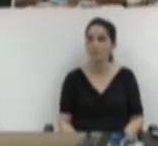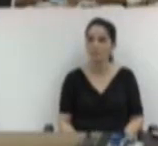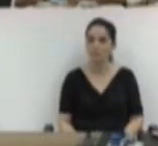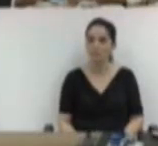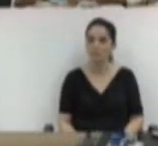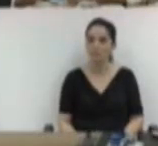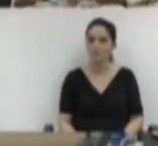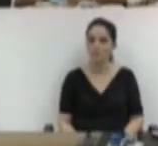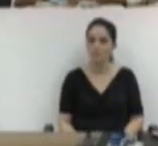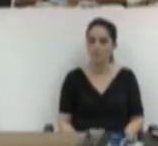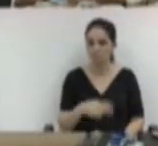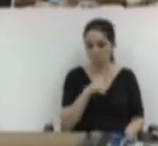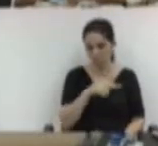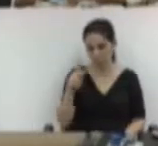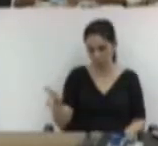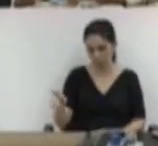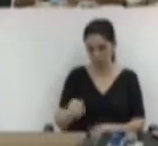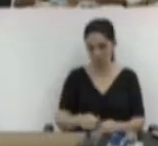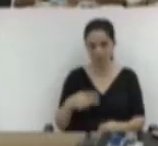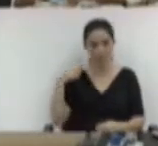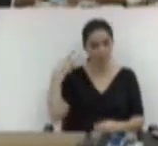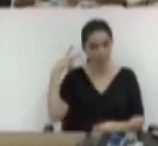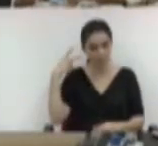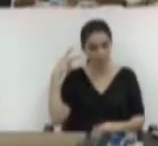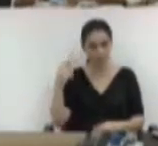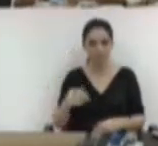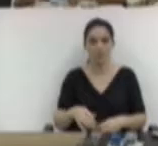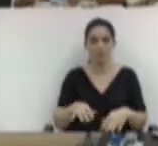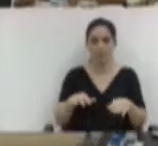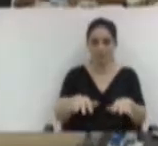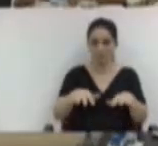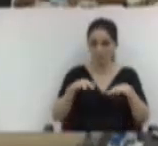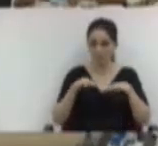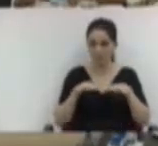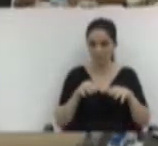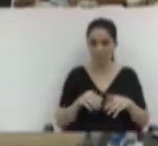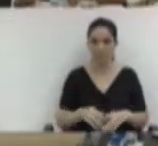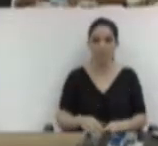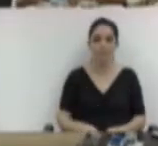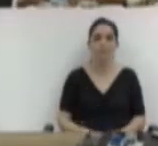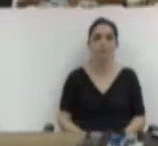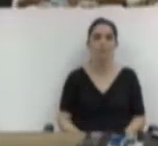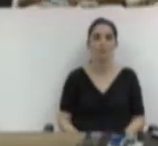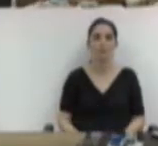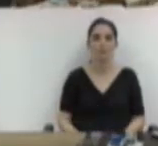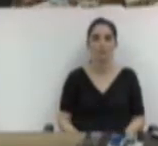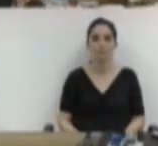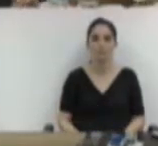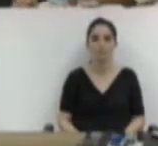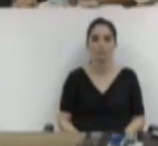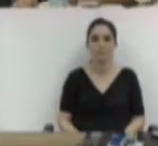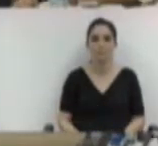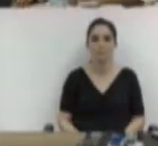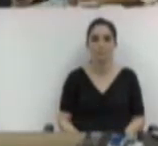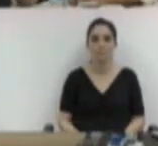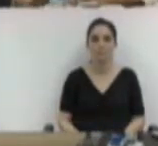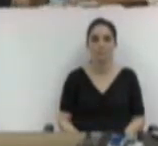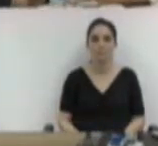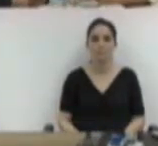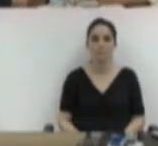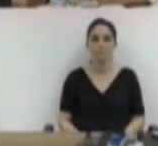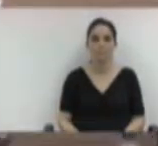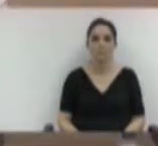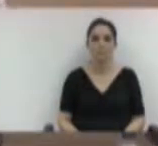Senhor presidente, nobres pares, público que nos acompanha pelos mais diversos meios de comunicação, plateia presente. É,